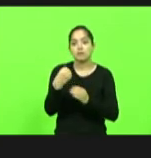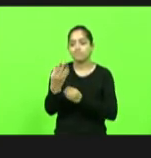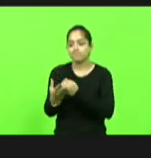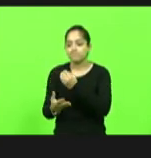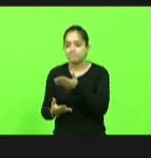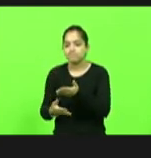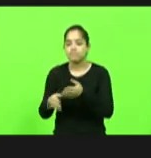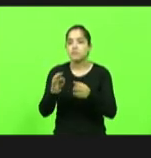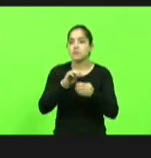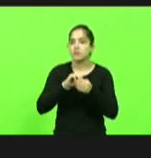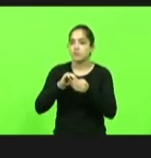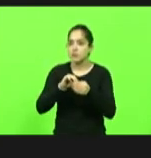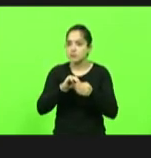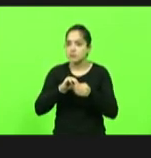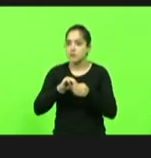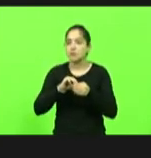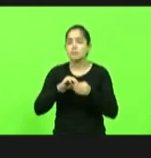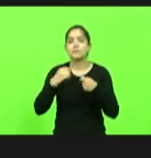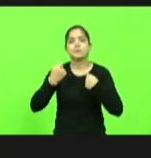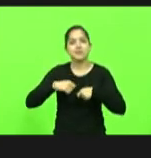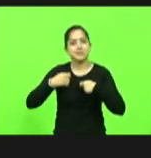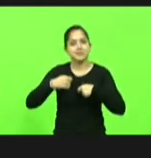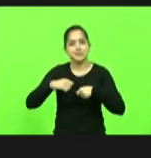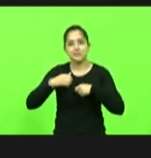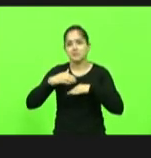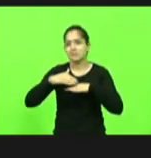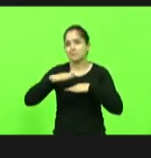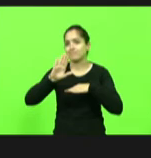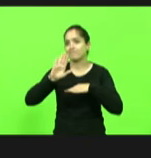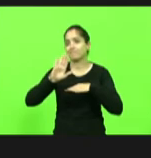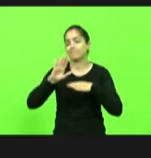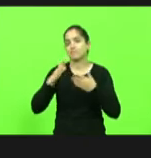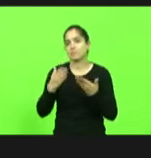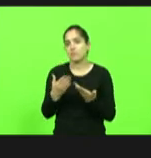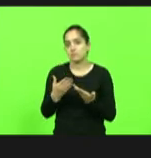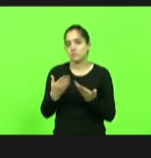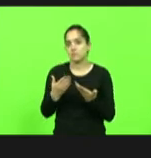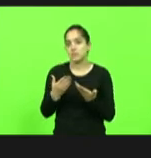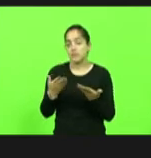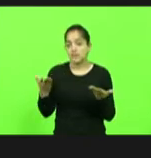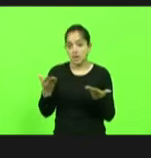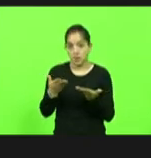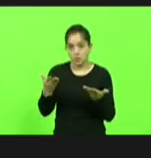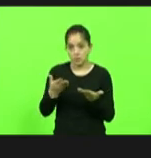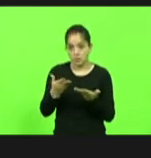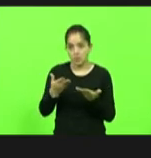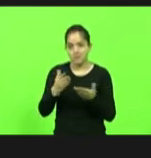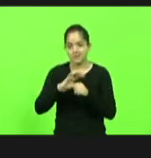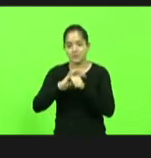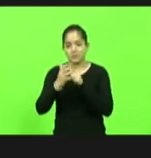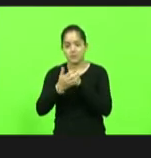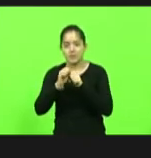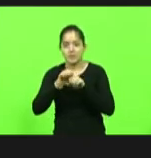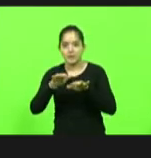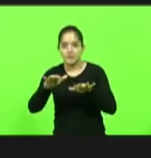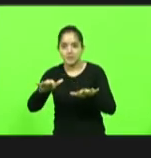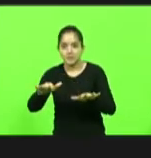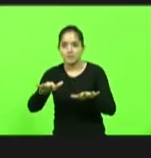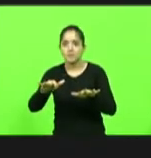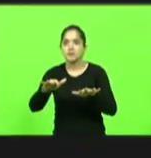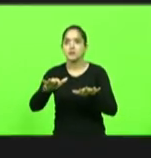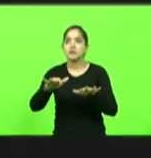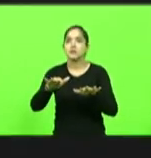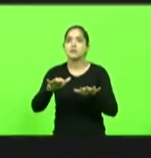municípios, ainda há muito a desejar. E agora, com a questão da pandemia, ficou concluindo, muito Solange,